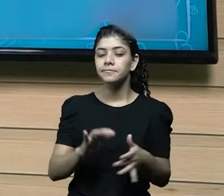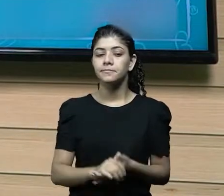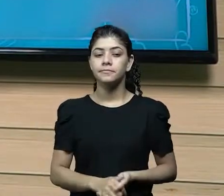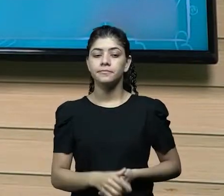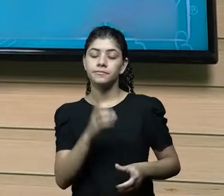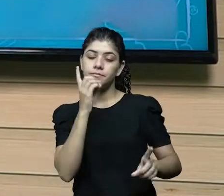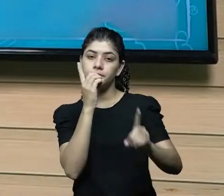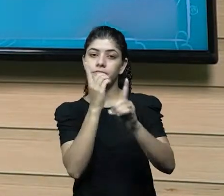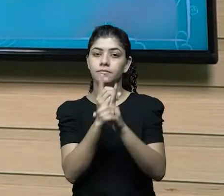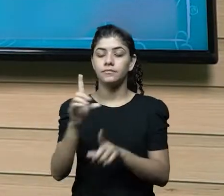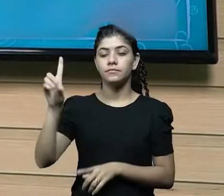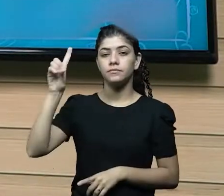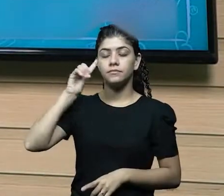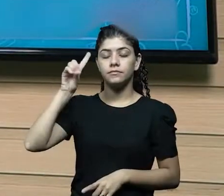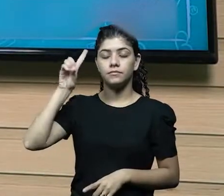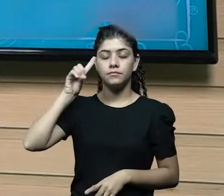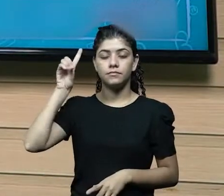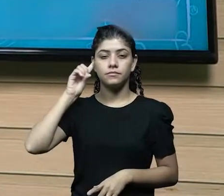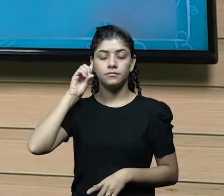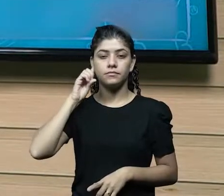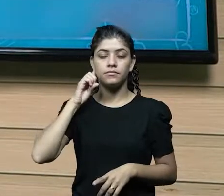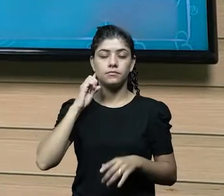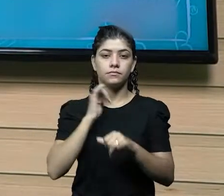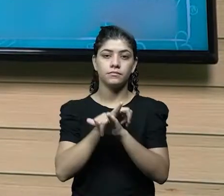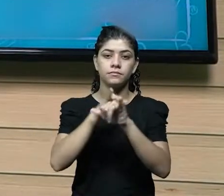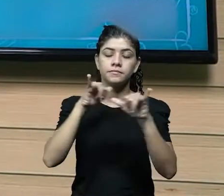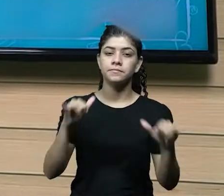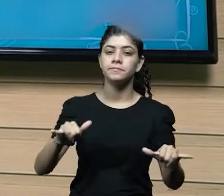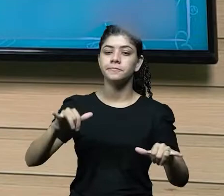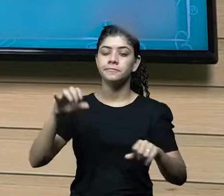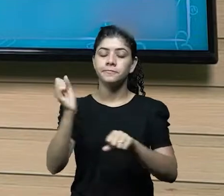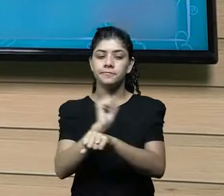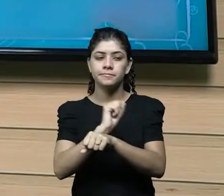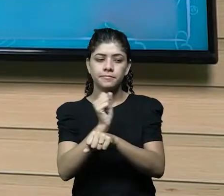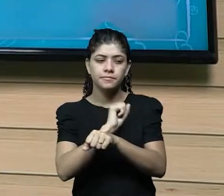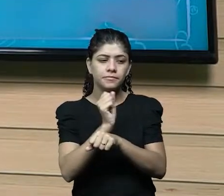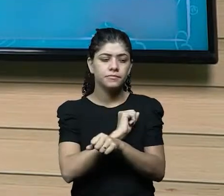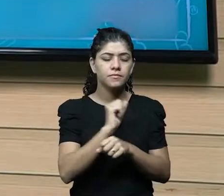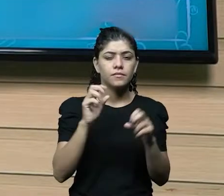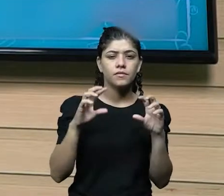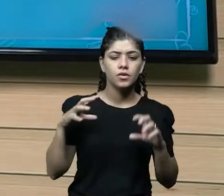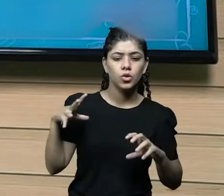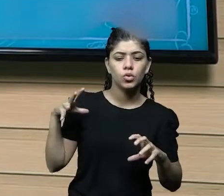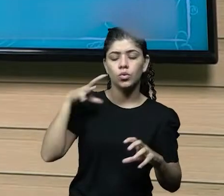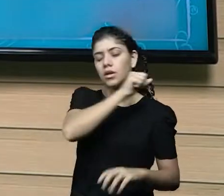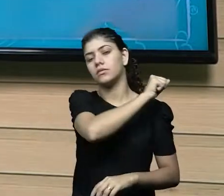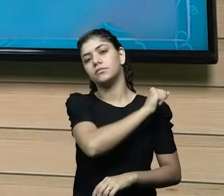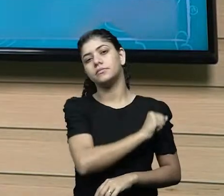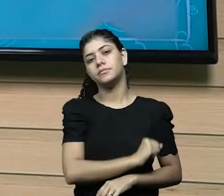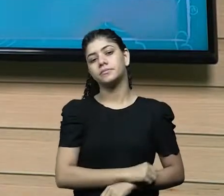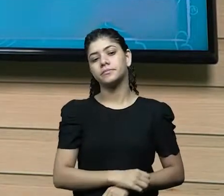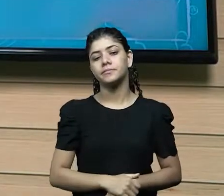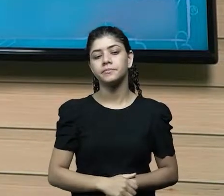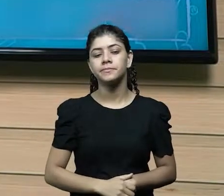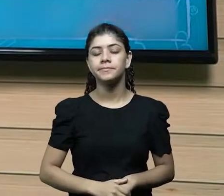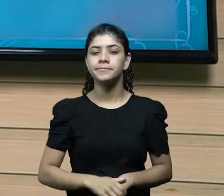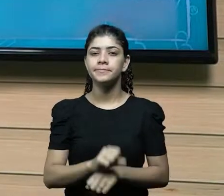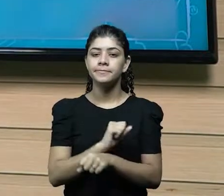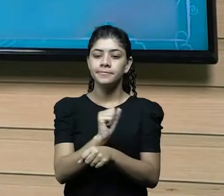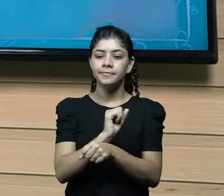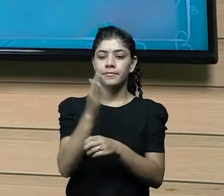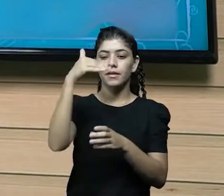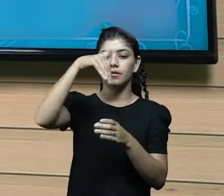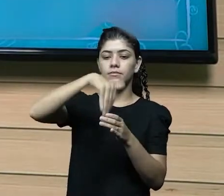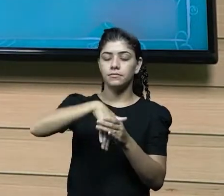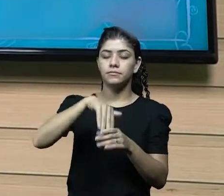você encontra no seu dia a dia. Observar a velocidade com a qual se está dirigindo, se